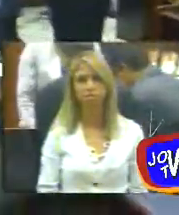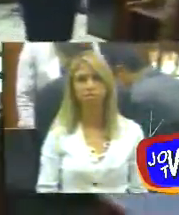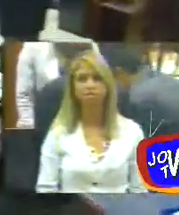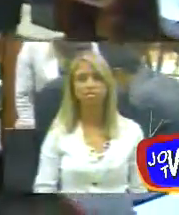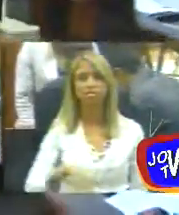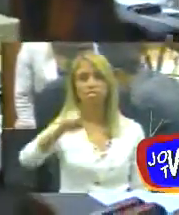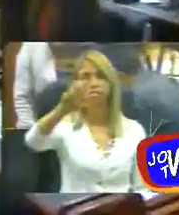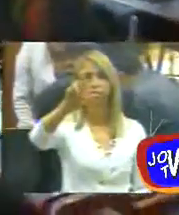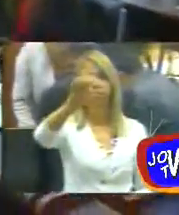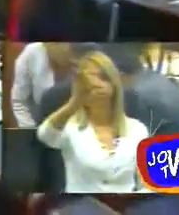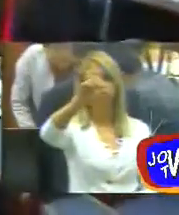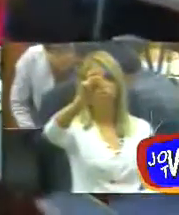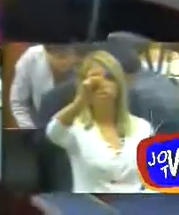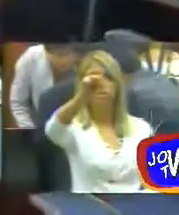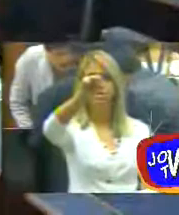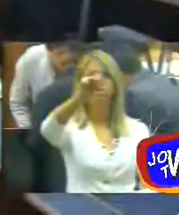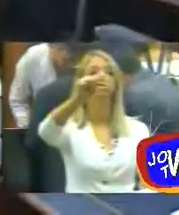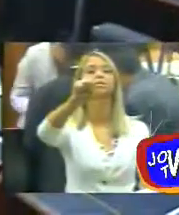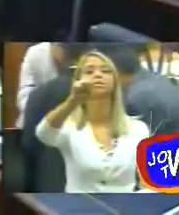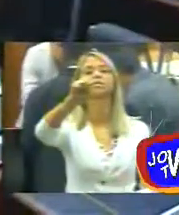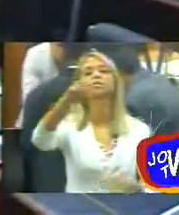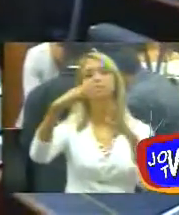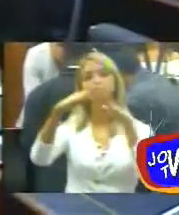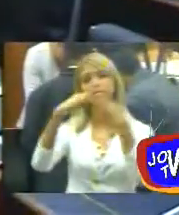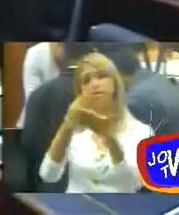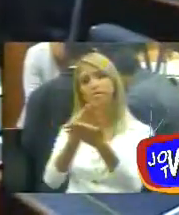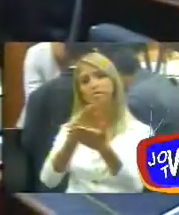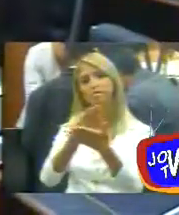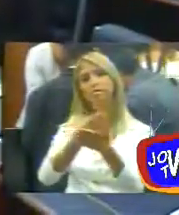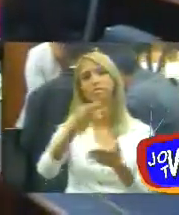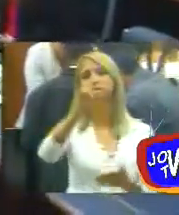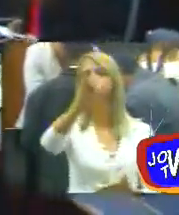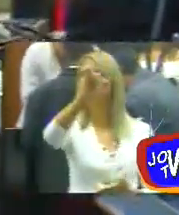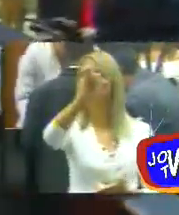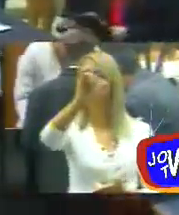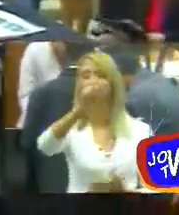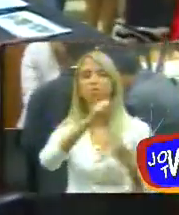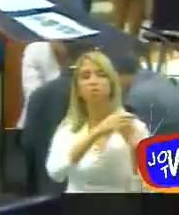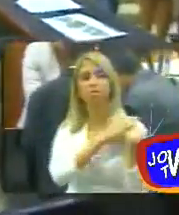Luiz Patrick da Silva Barbosa, Colégio Municipal Rui Barbosa.